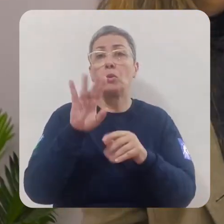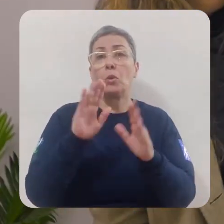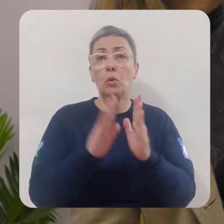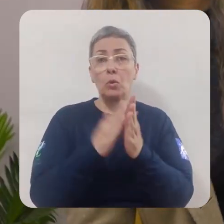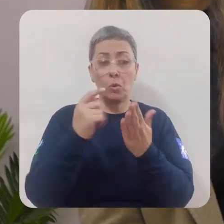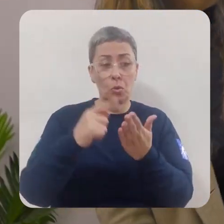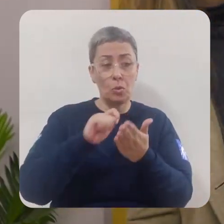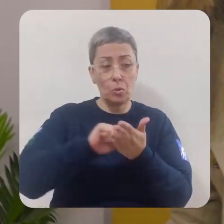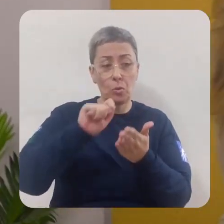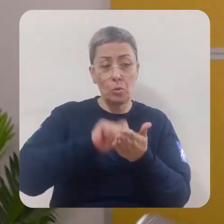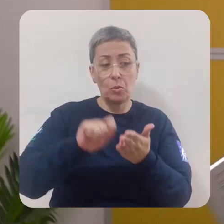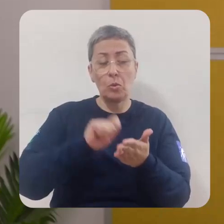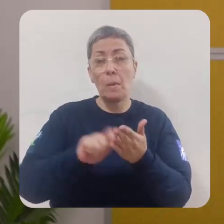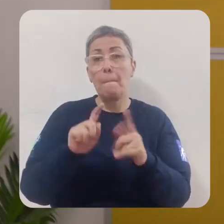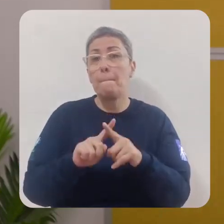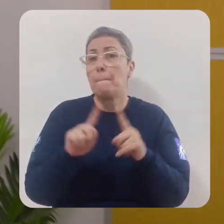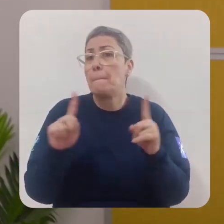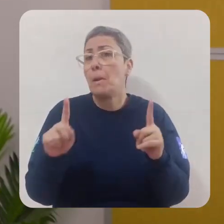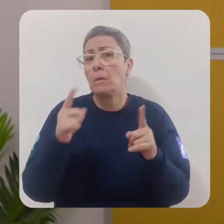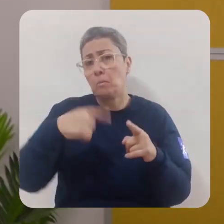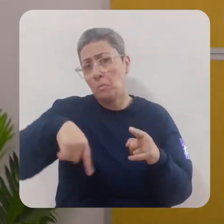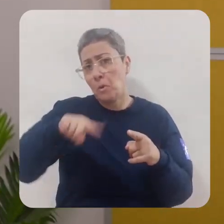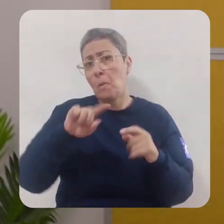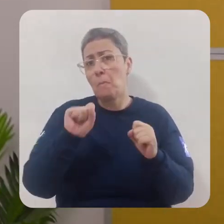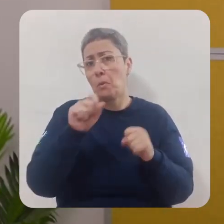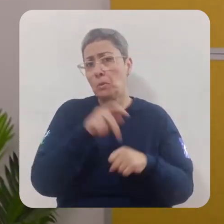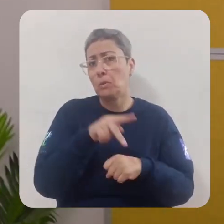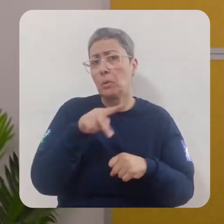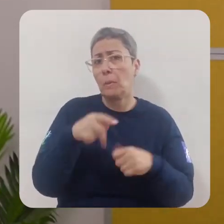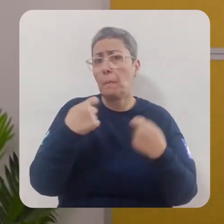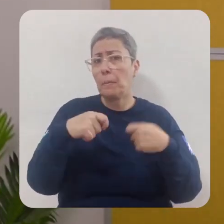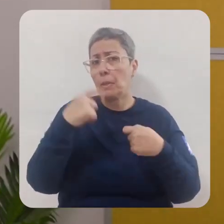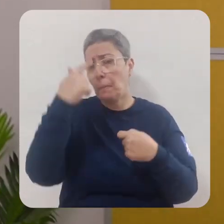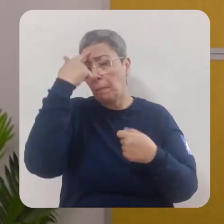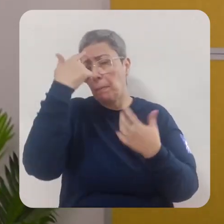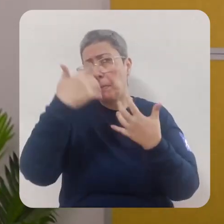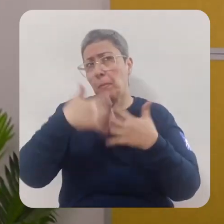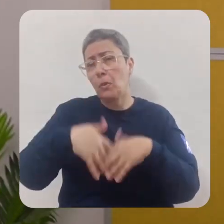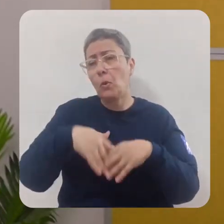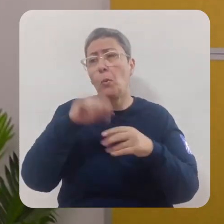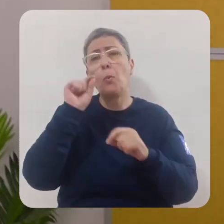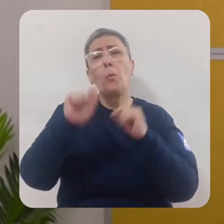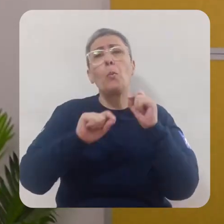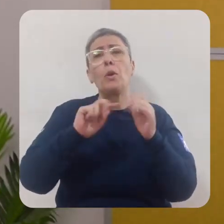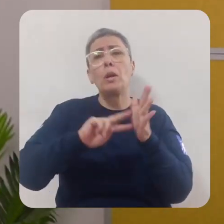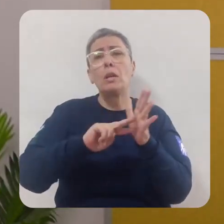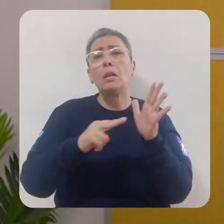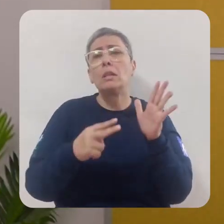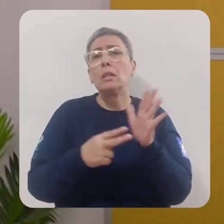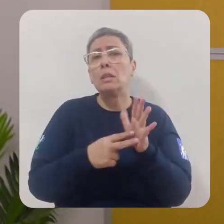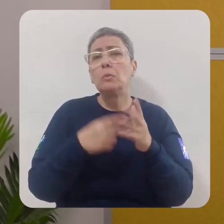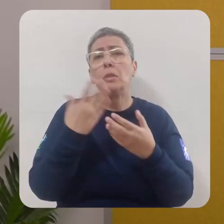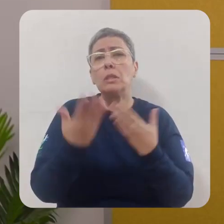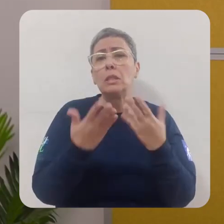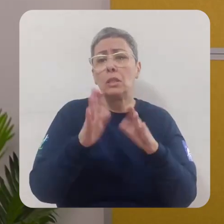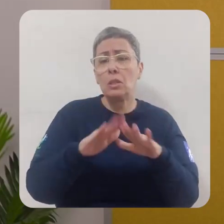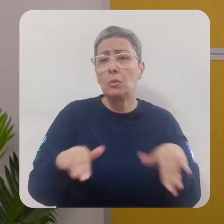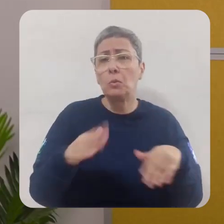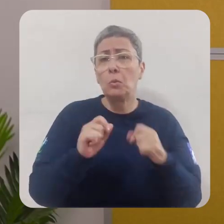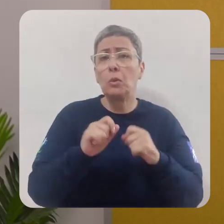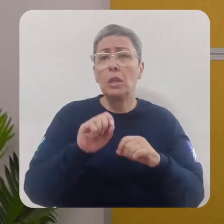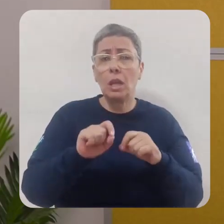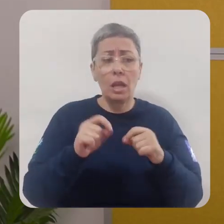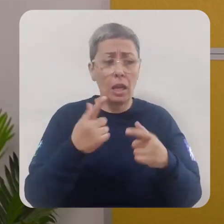trouxe só um caderno aqui, mas você, professor, precisa pensar o que significa para